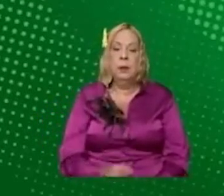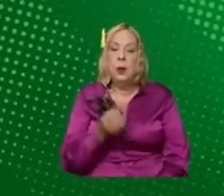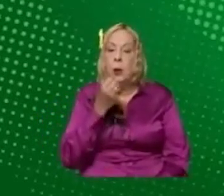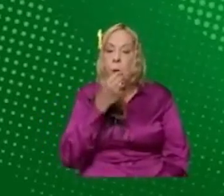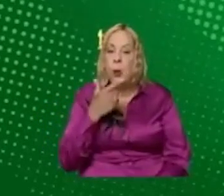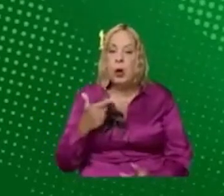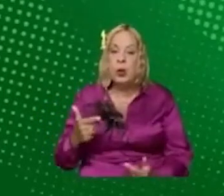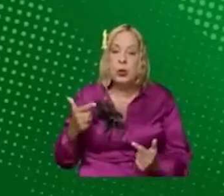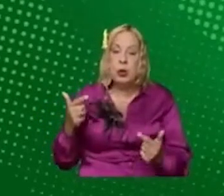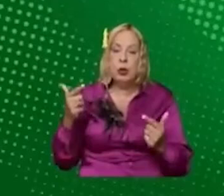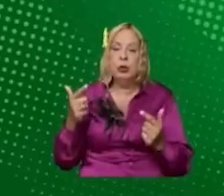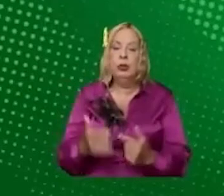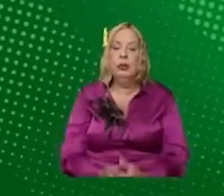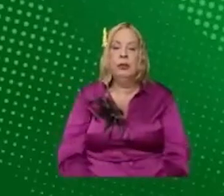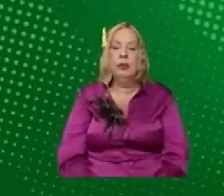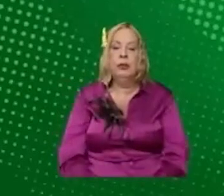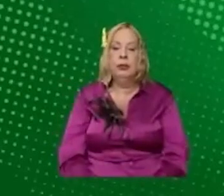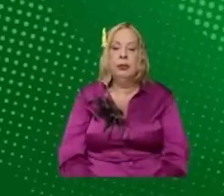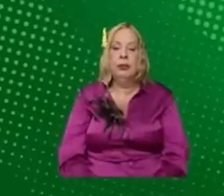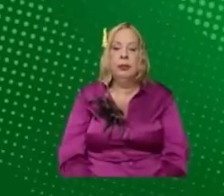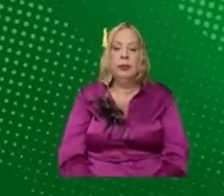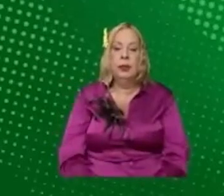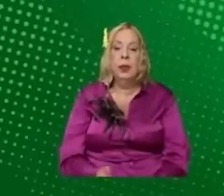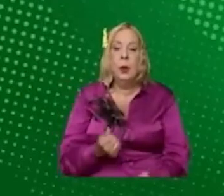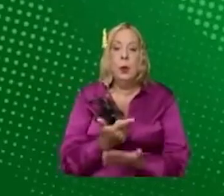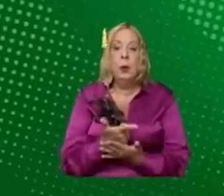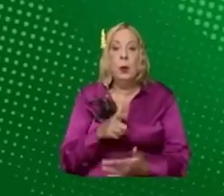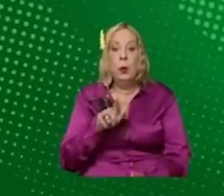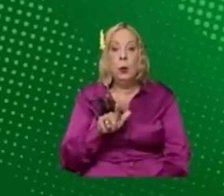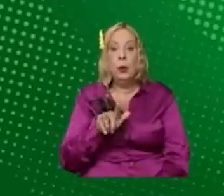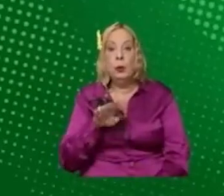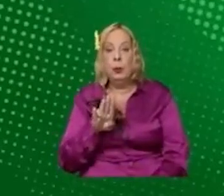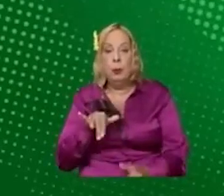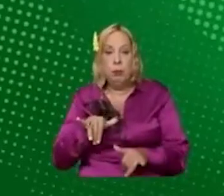hein? Adquiriu com a Graciele no GB Atacado Centro.